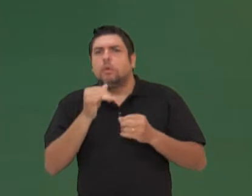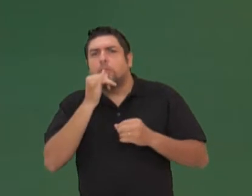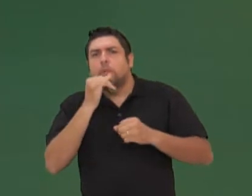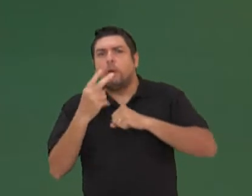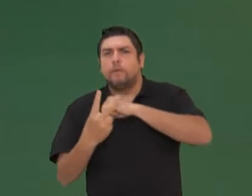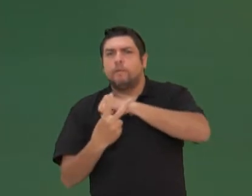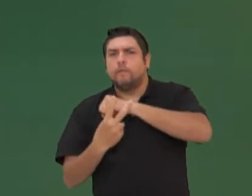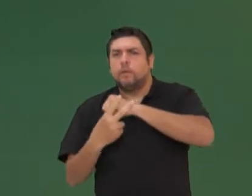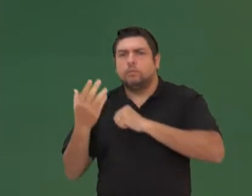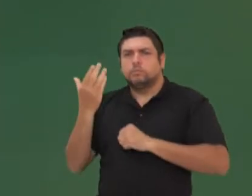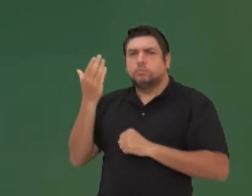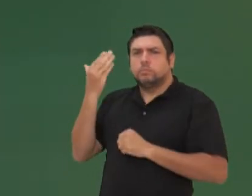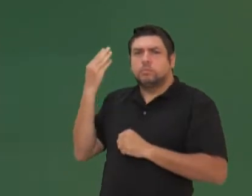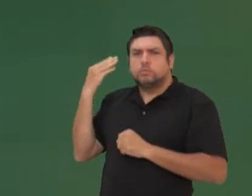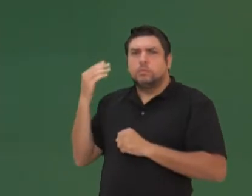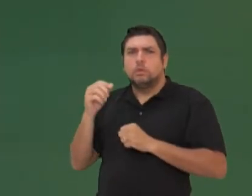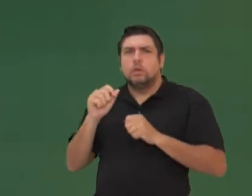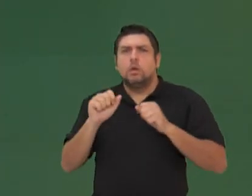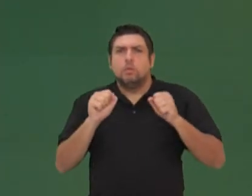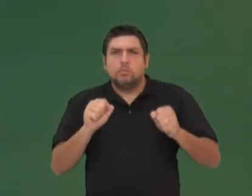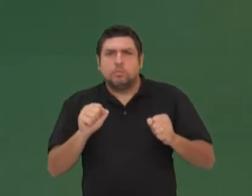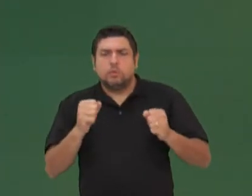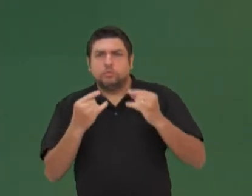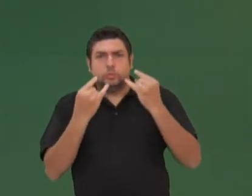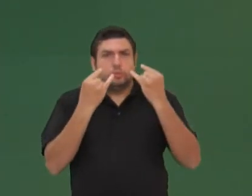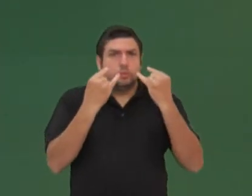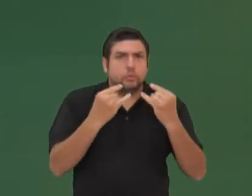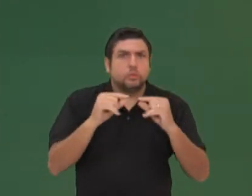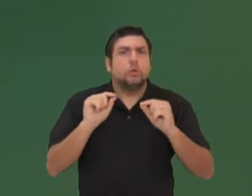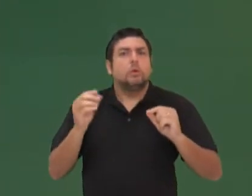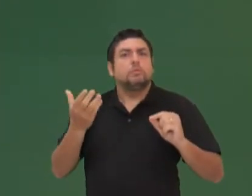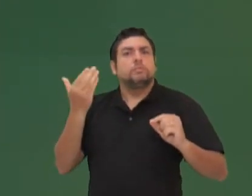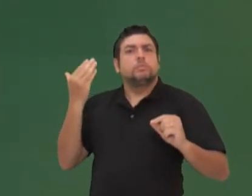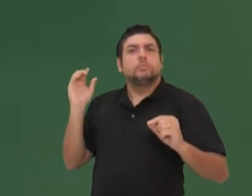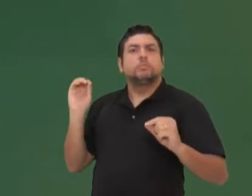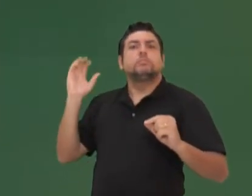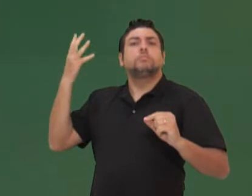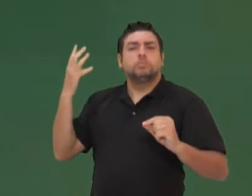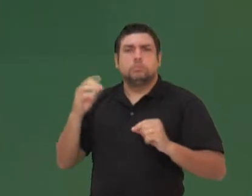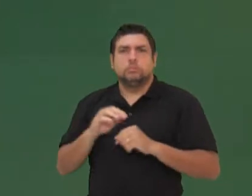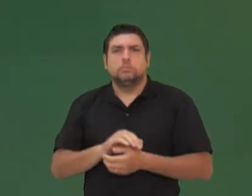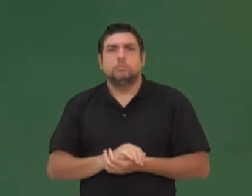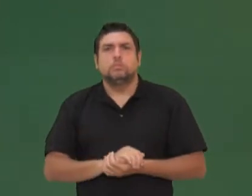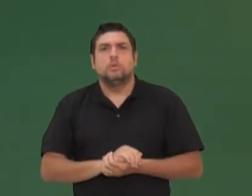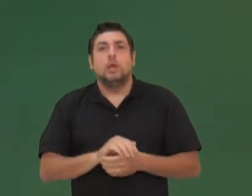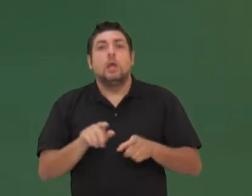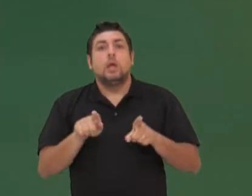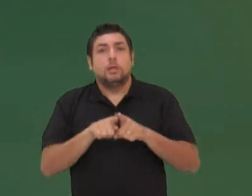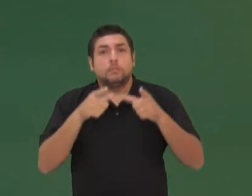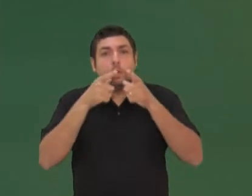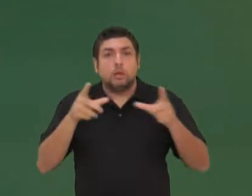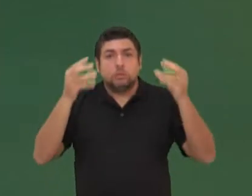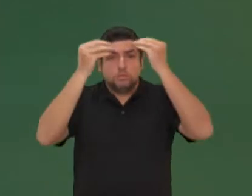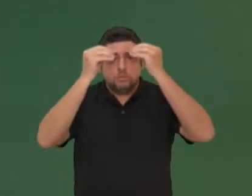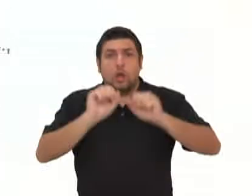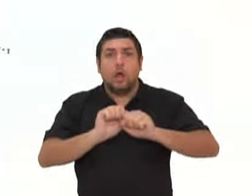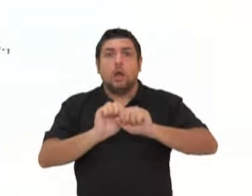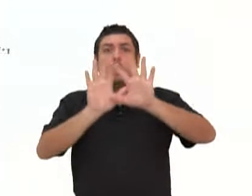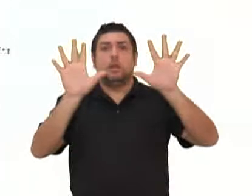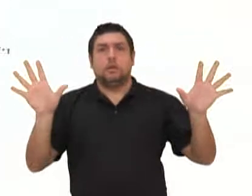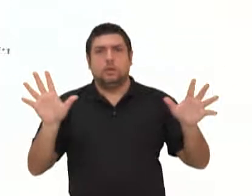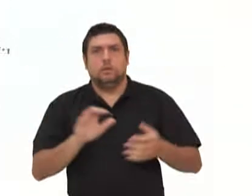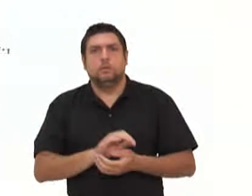rescatando a ideia de uma notícia, reportaje escrito já em el passado. Um linguagem claro e muito preciso também. A